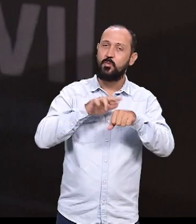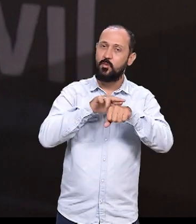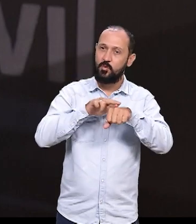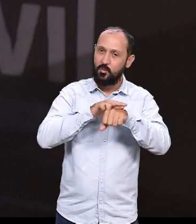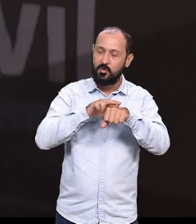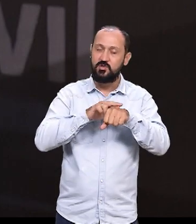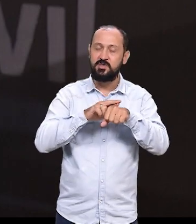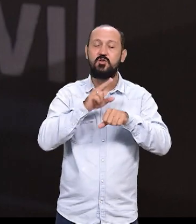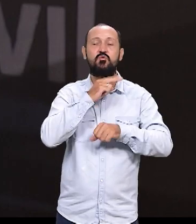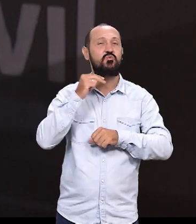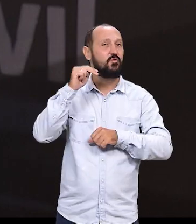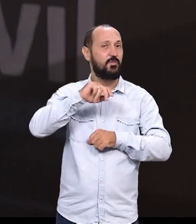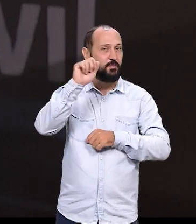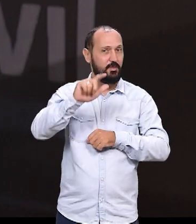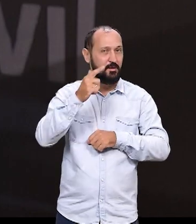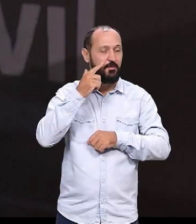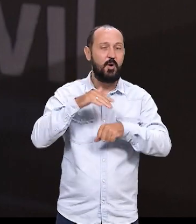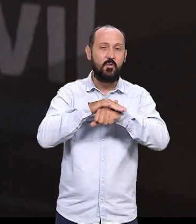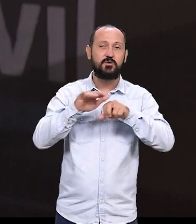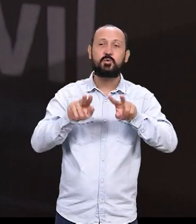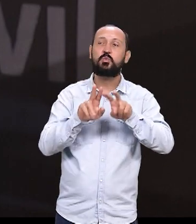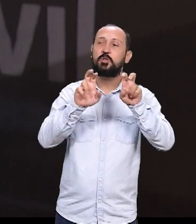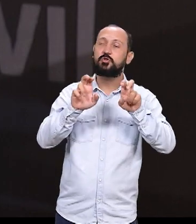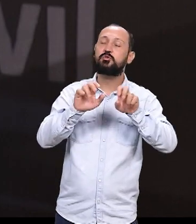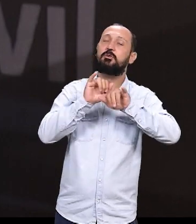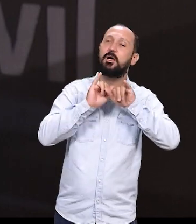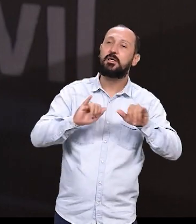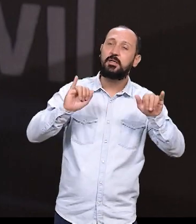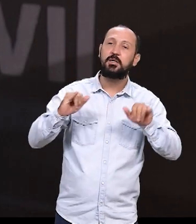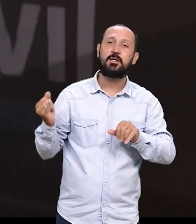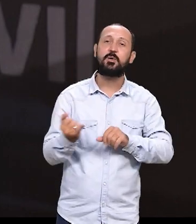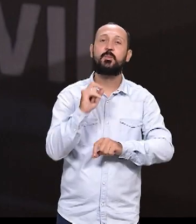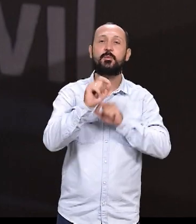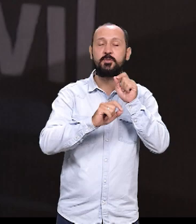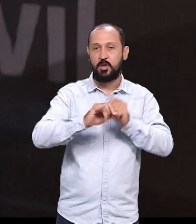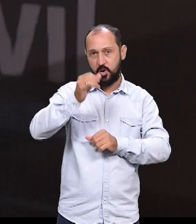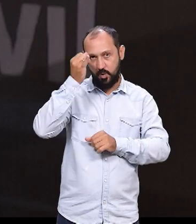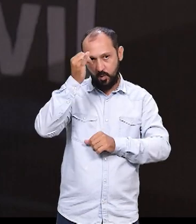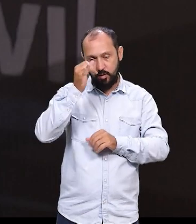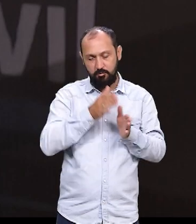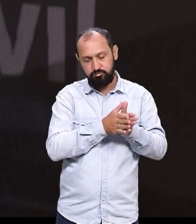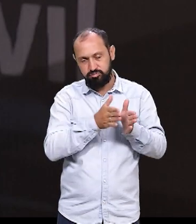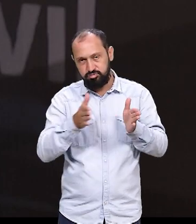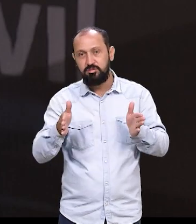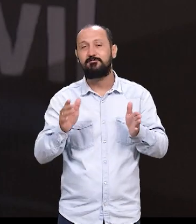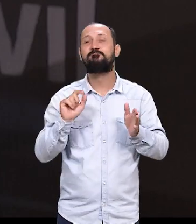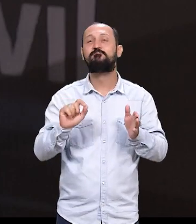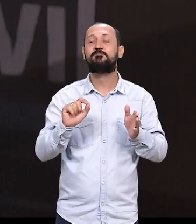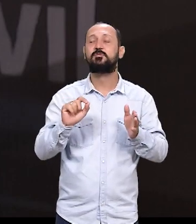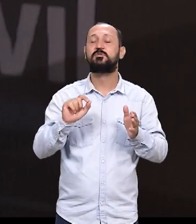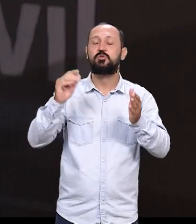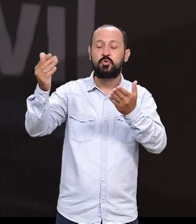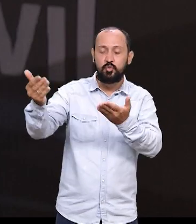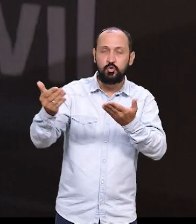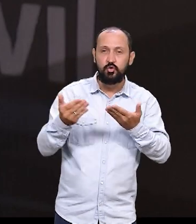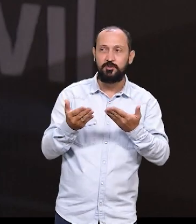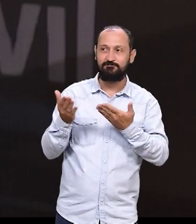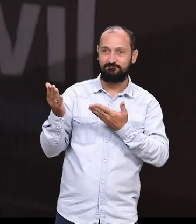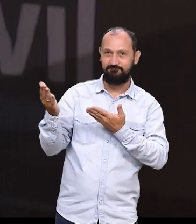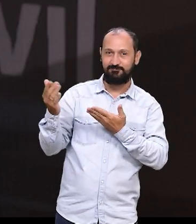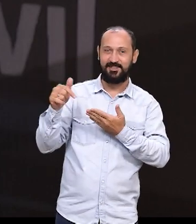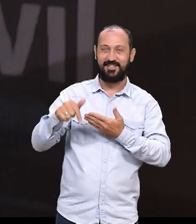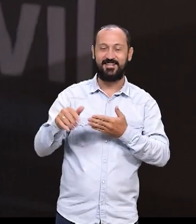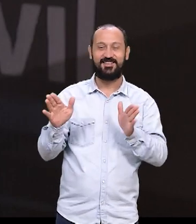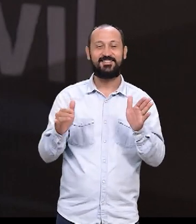outubro rosa e o Novembro Azul e para falar sobre essas campanhas e sobre a importância da prevenção